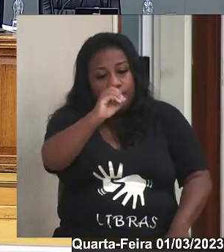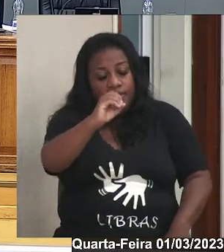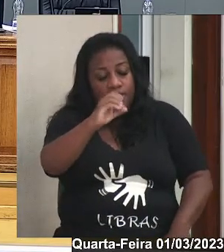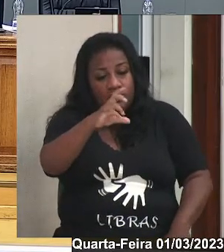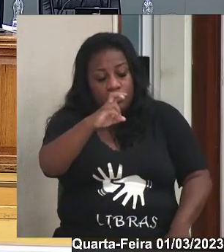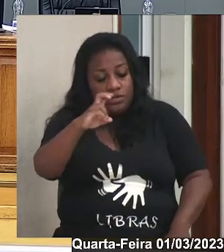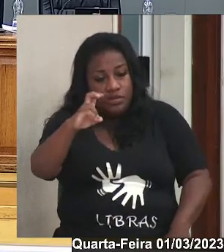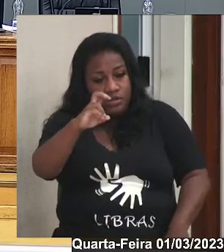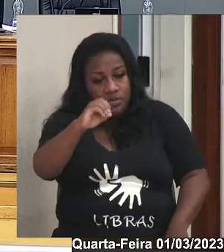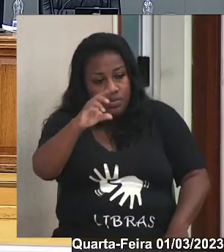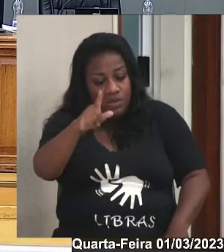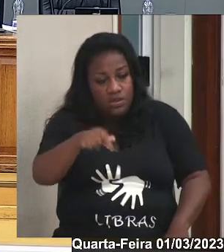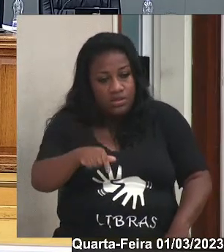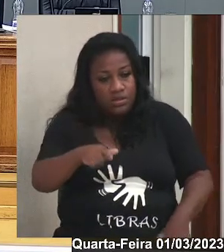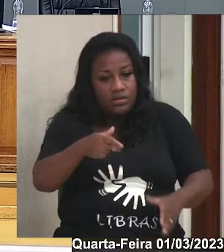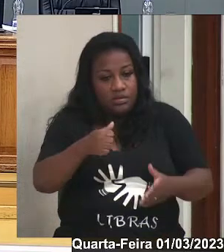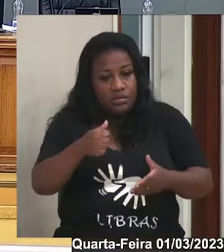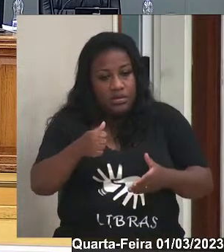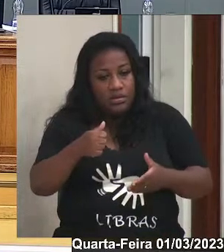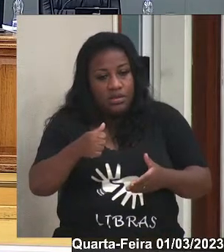06825-050. Indicação